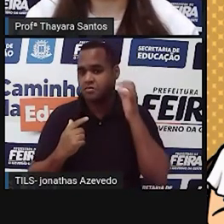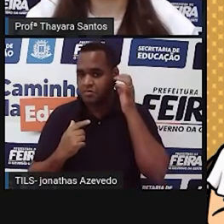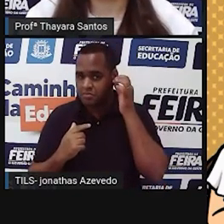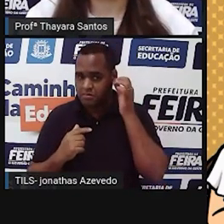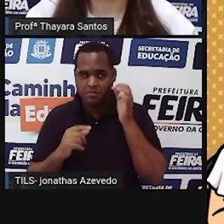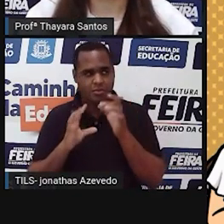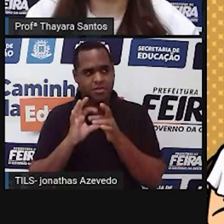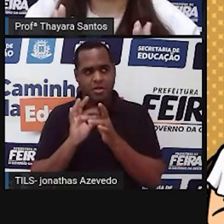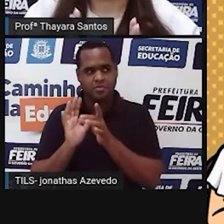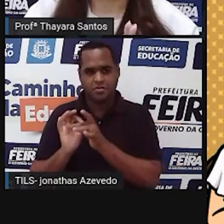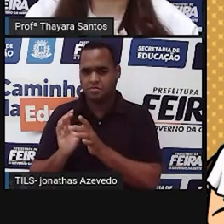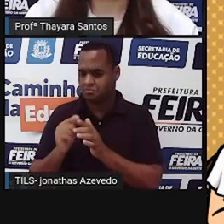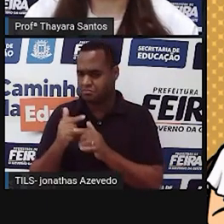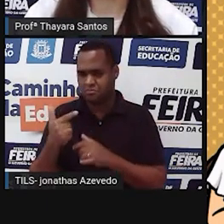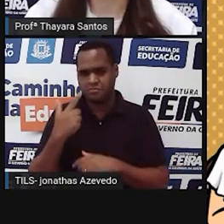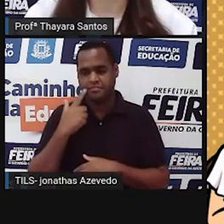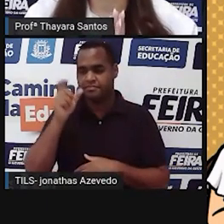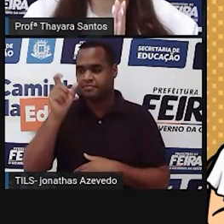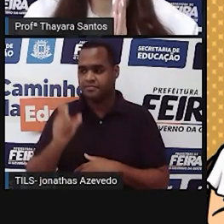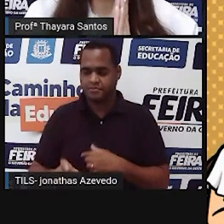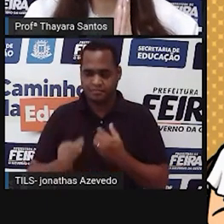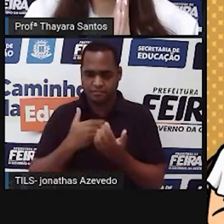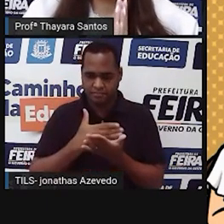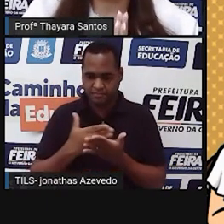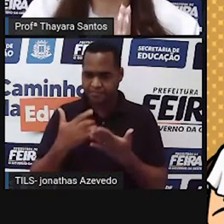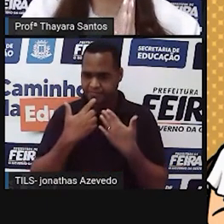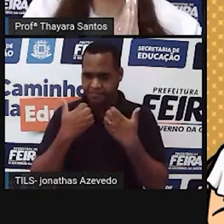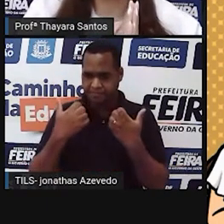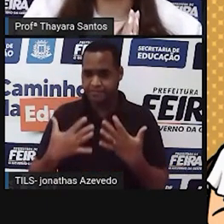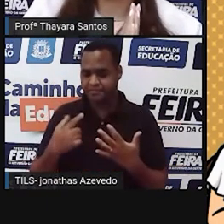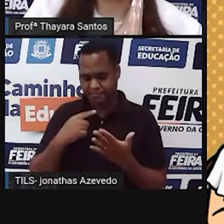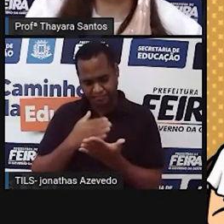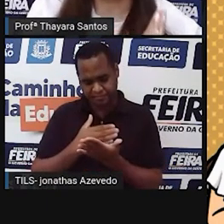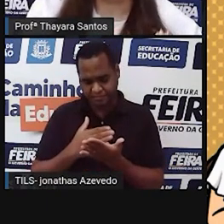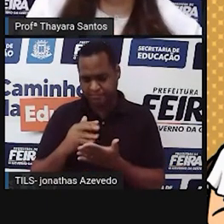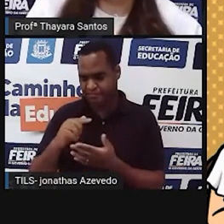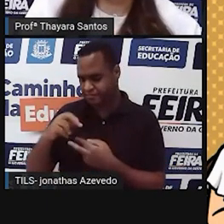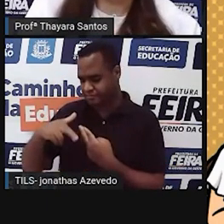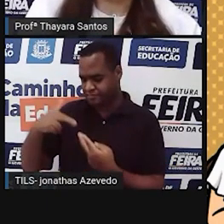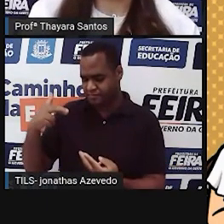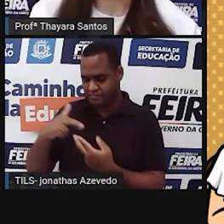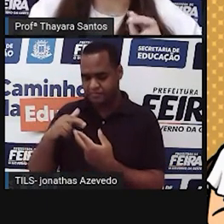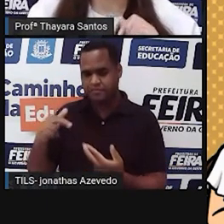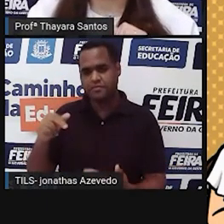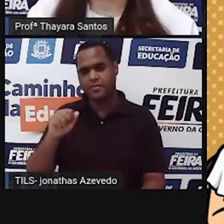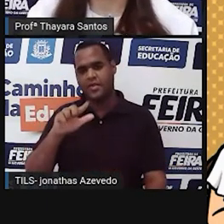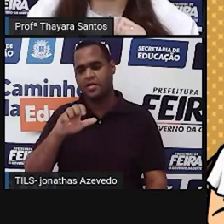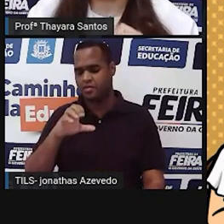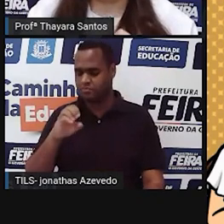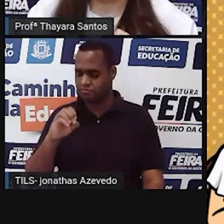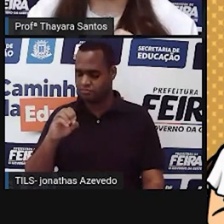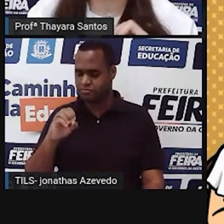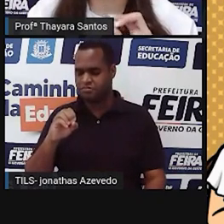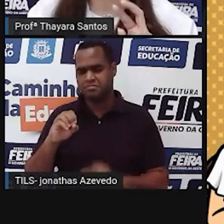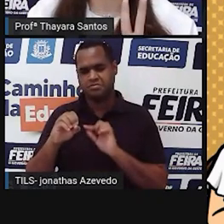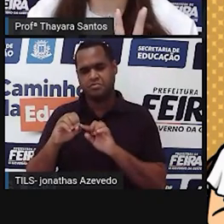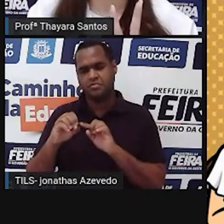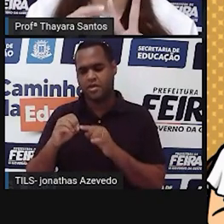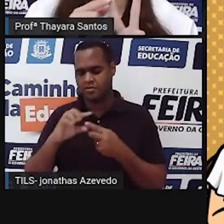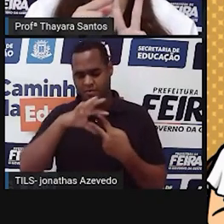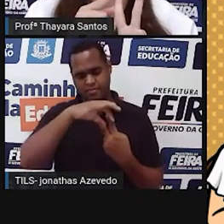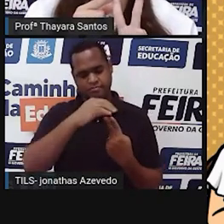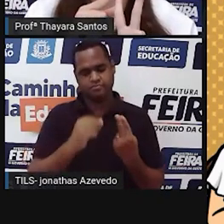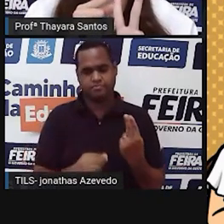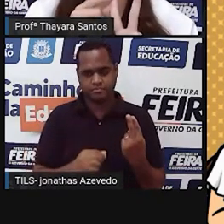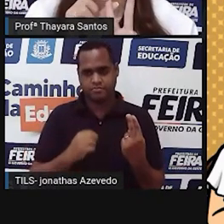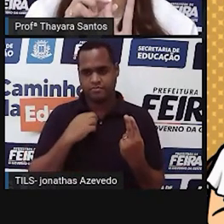essas características, elas são determinadas por um par de genes alelos. Por que que é um par? Porque um deles